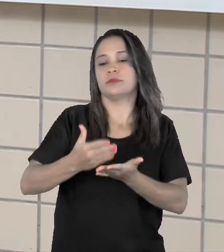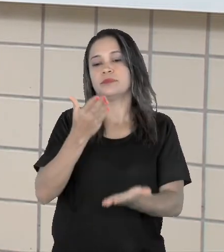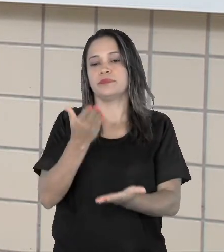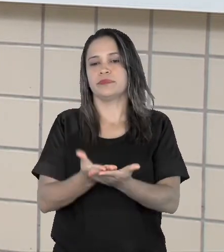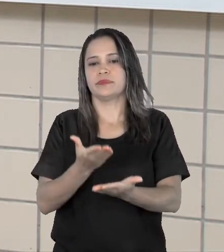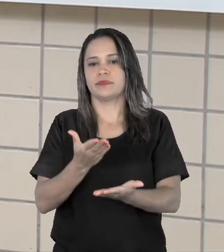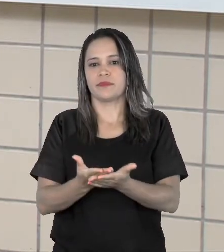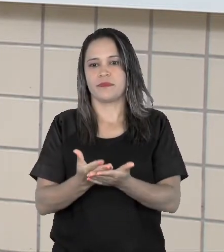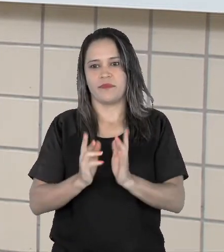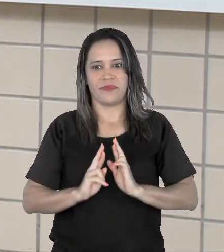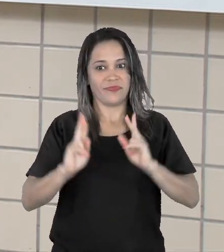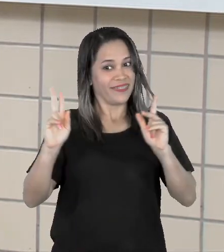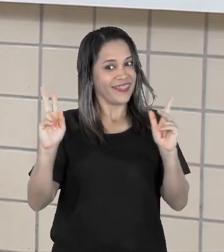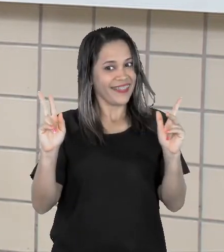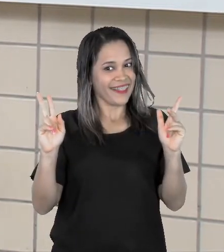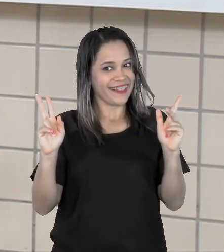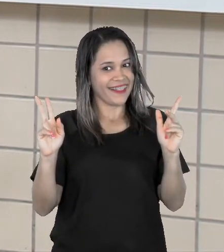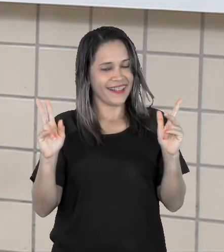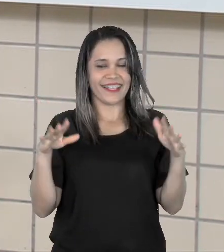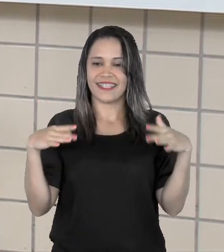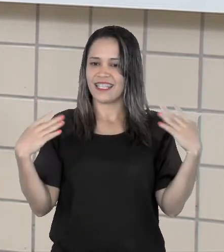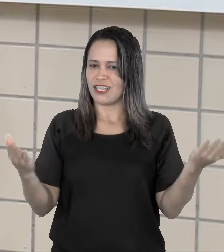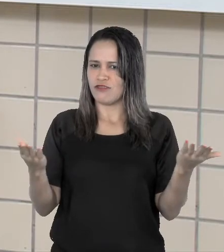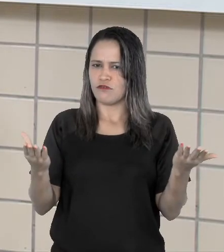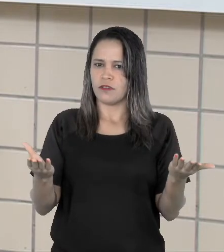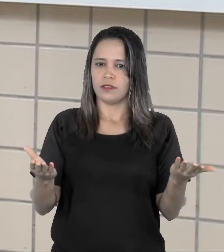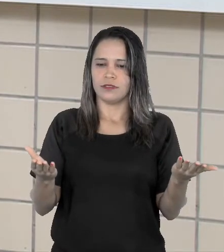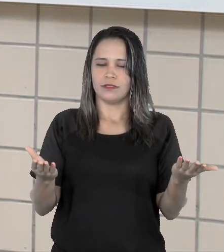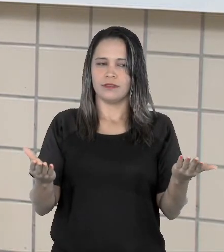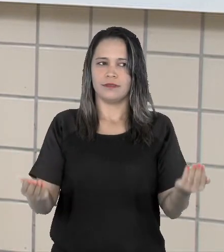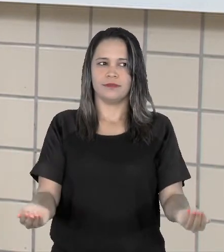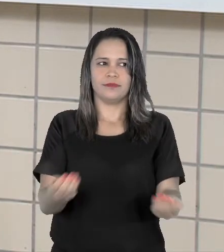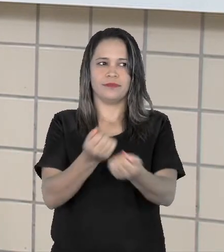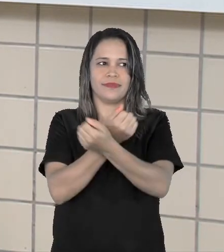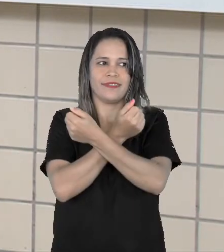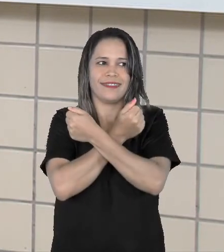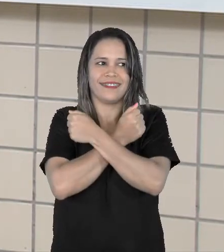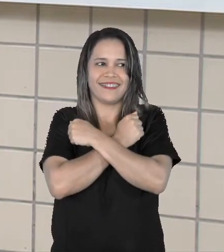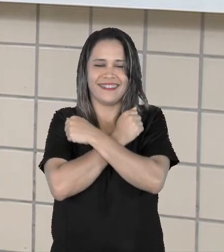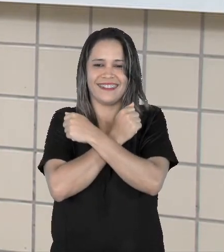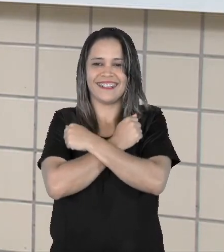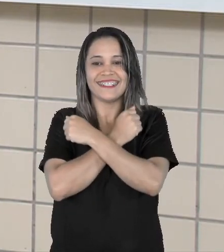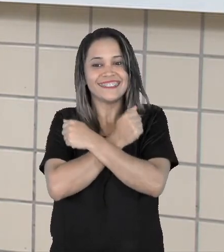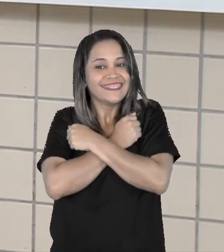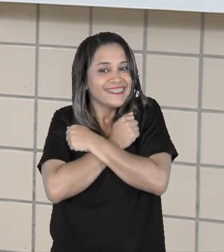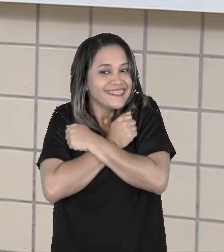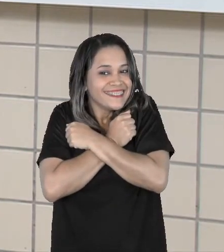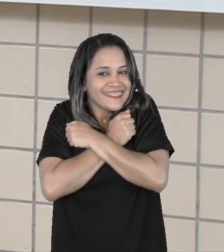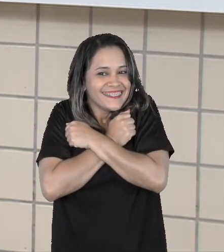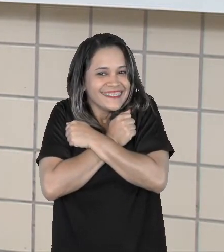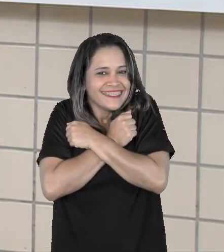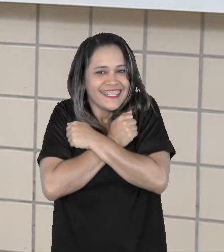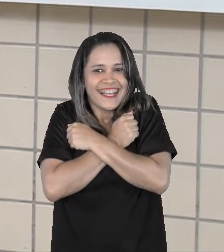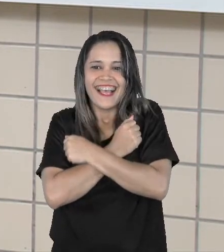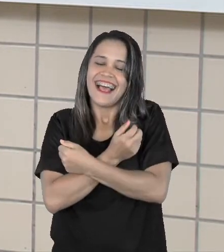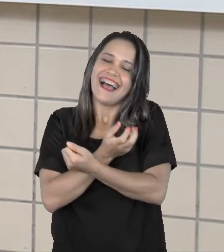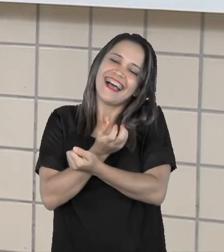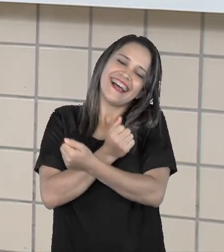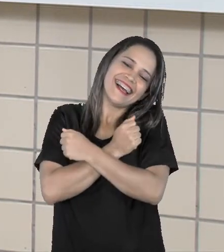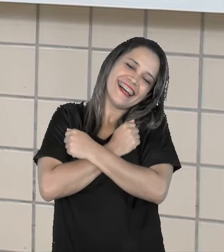aula bem diferente. Que tal vocês me derem aquele abraço virtual? Ai, que